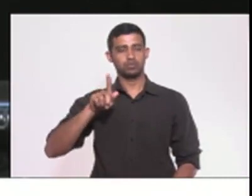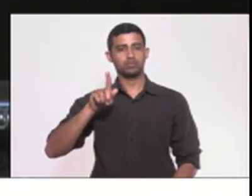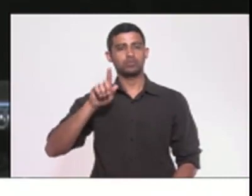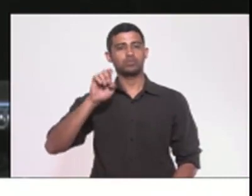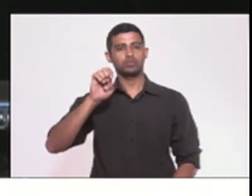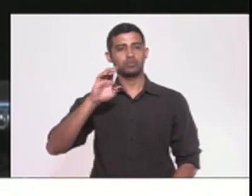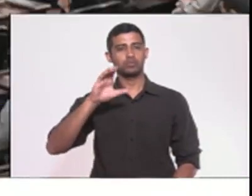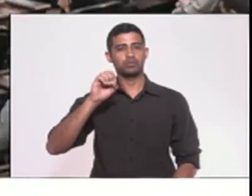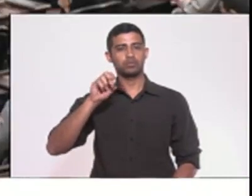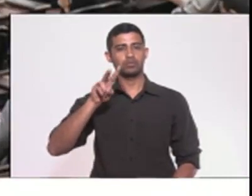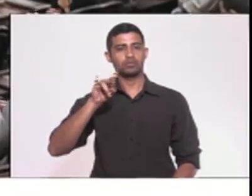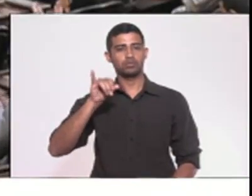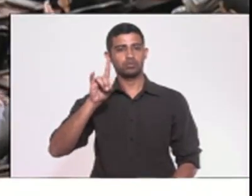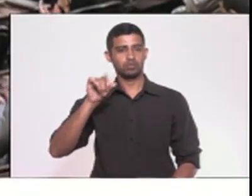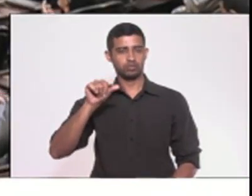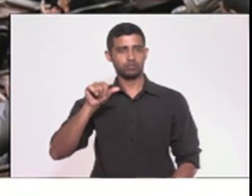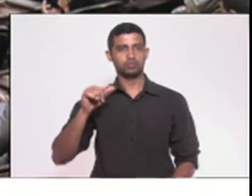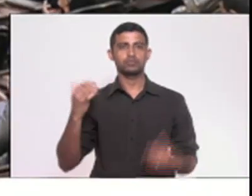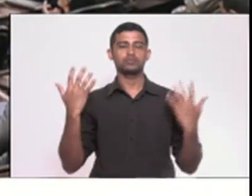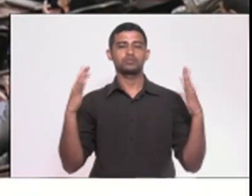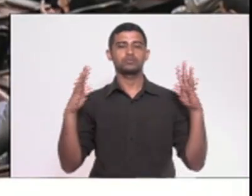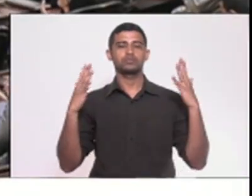Ecovida.